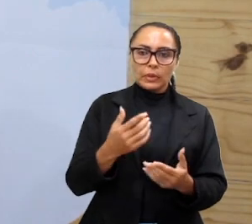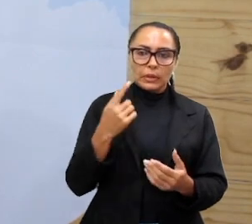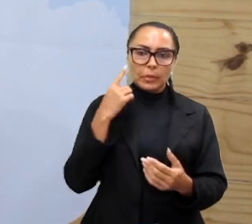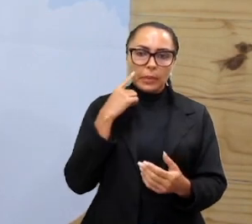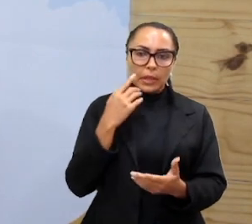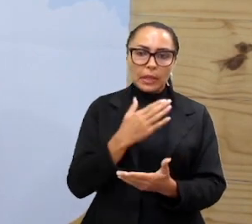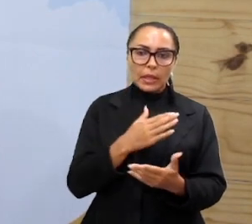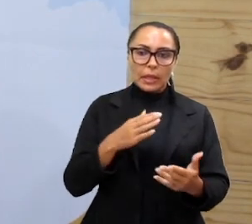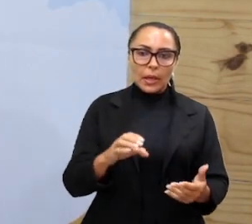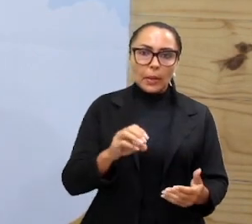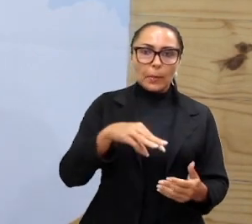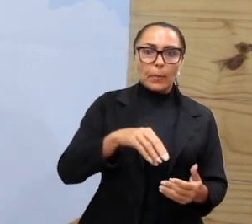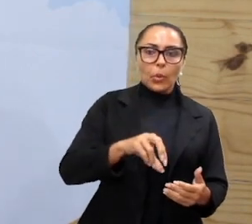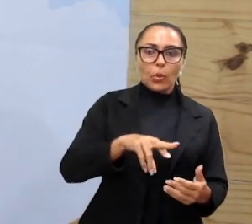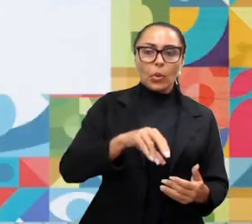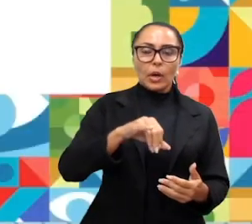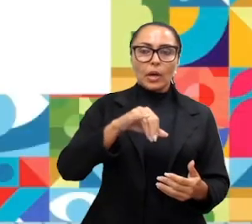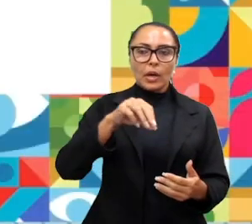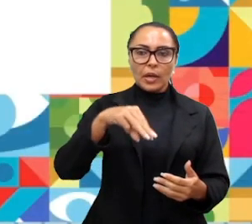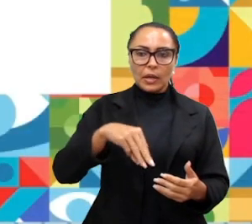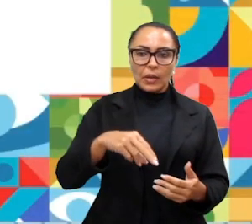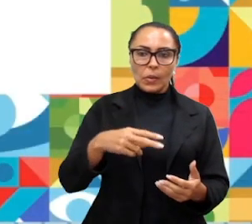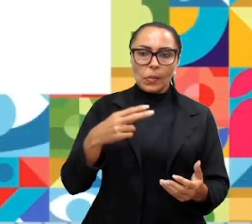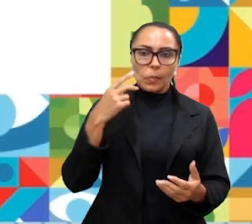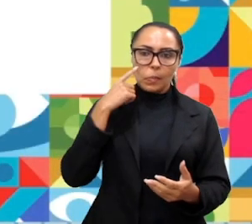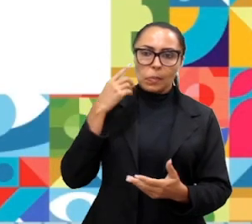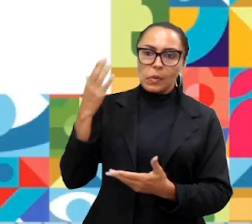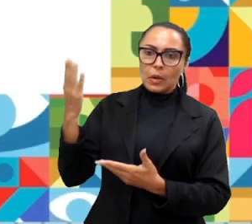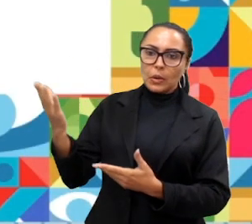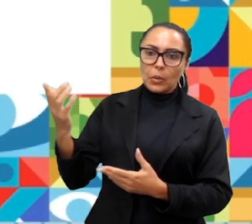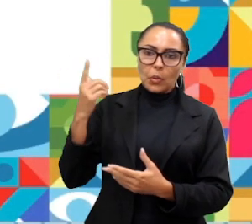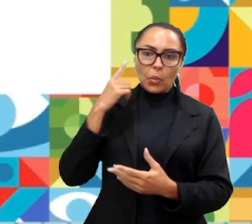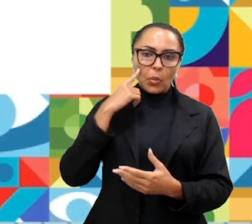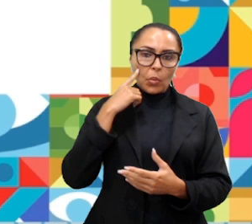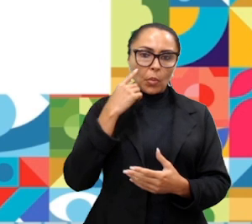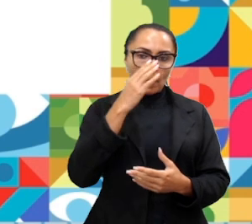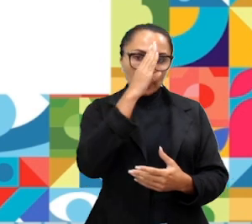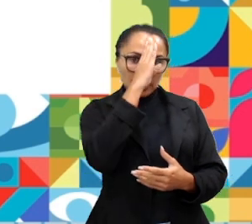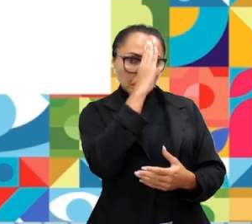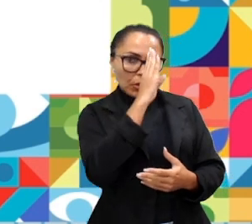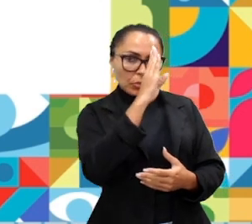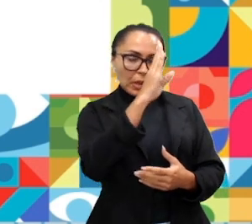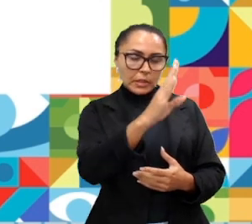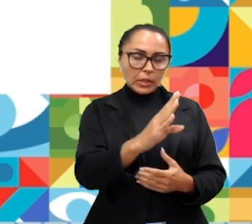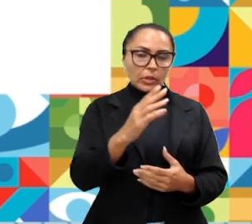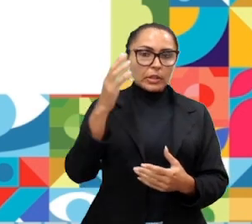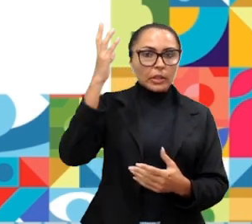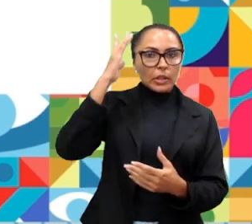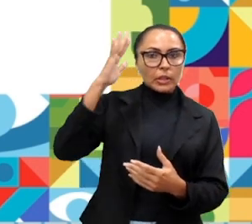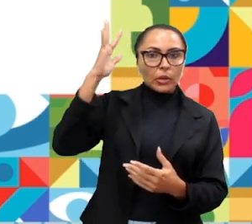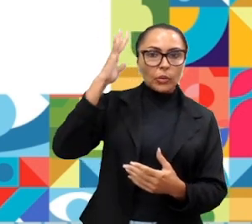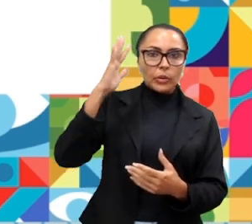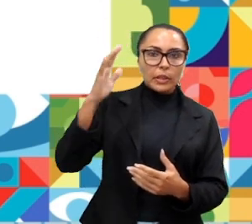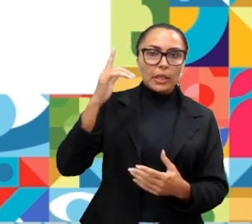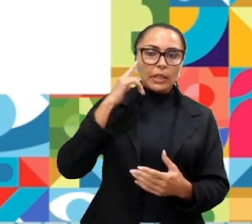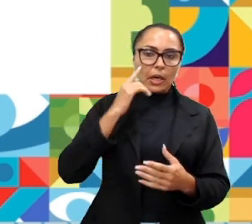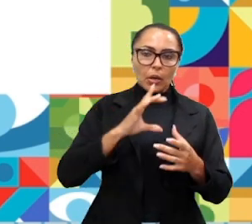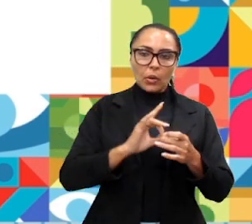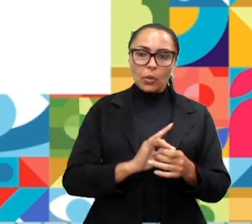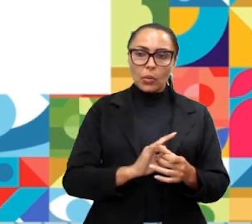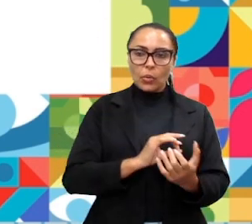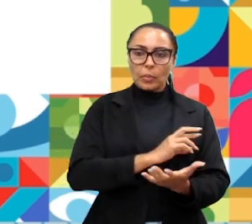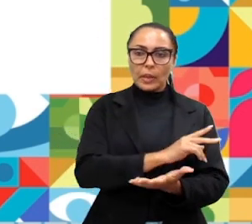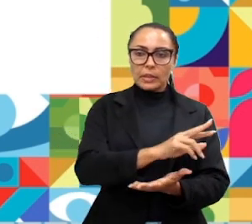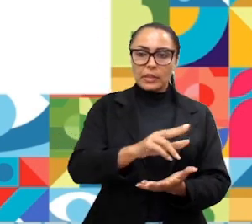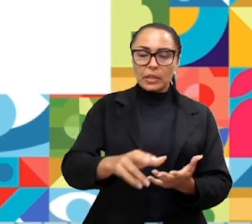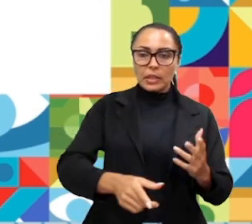Edgar Morin, o principal expoente da teoria da complexidade. Entre as